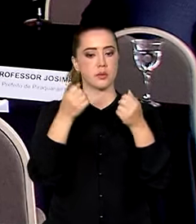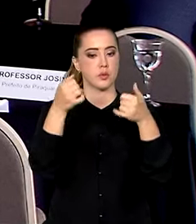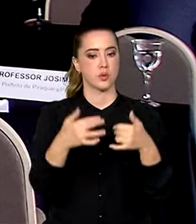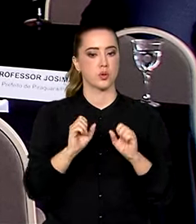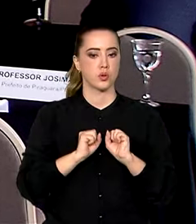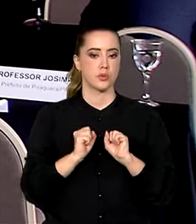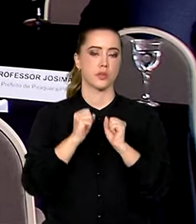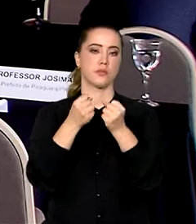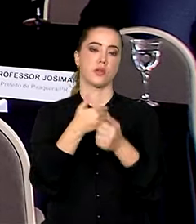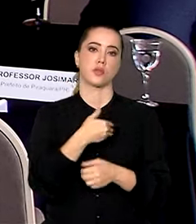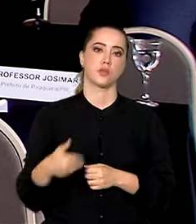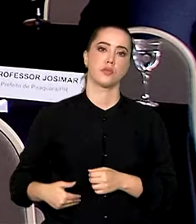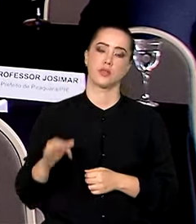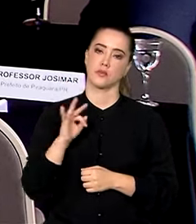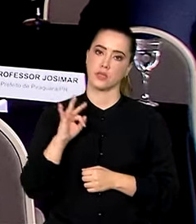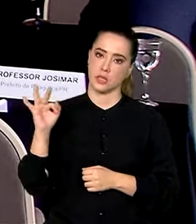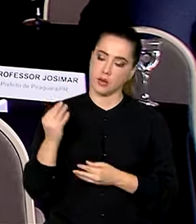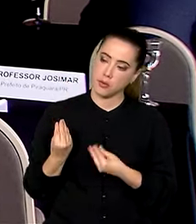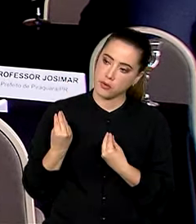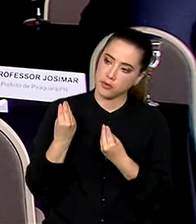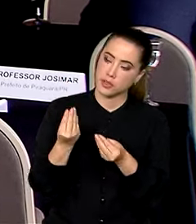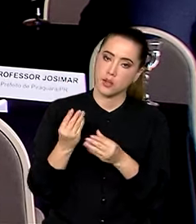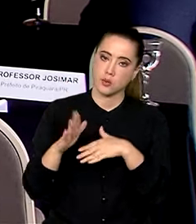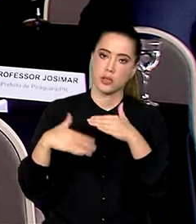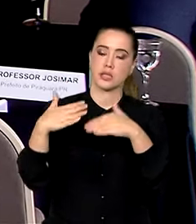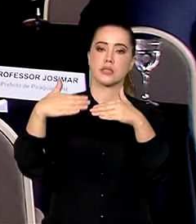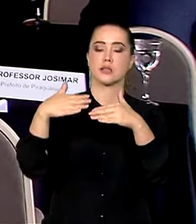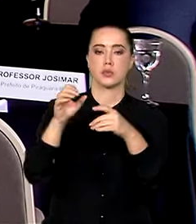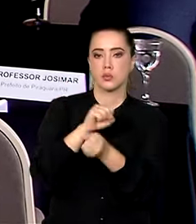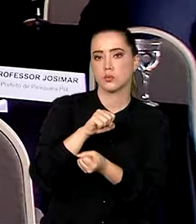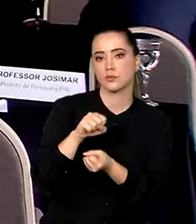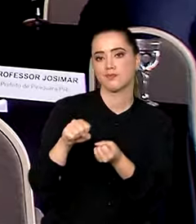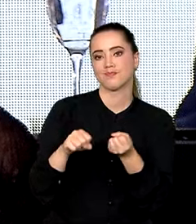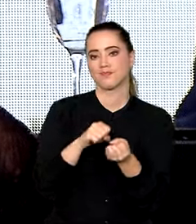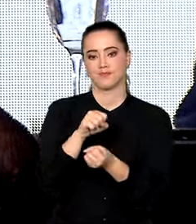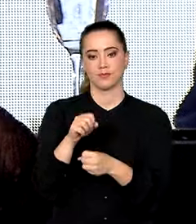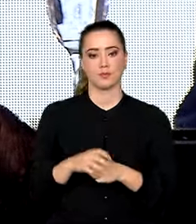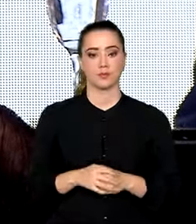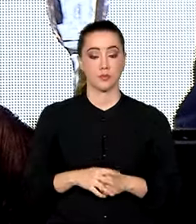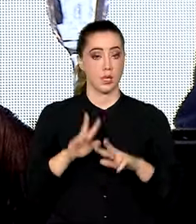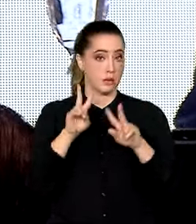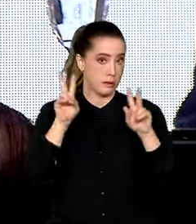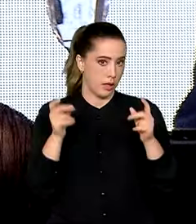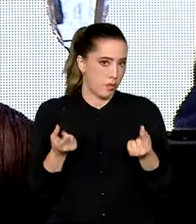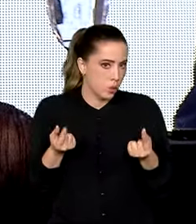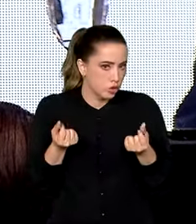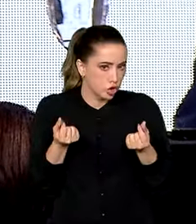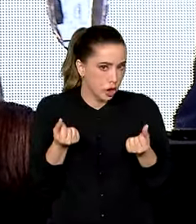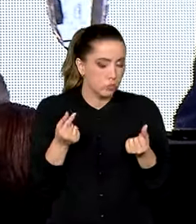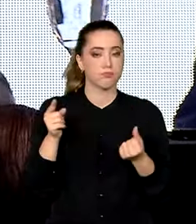os esforços do governo federal para garantir o crescimento sustentável do país. Em termos